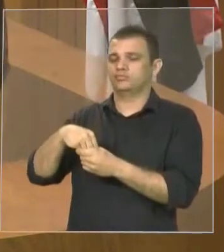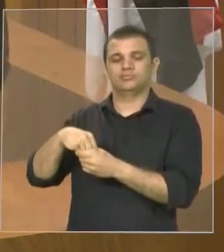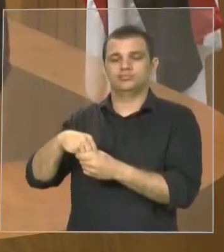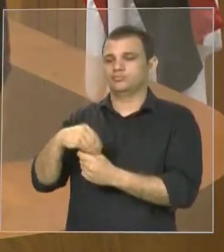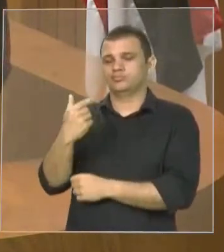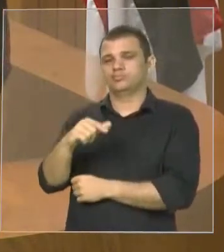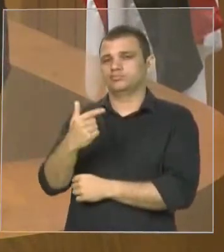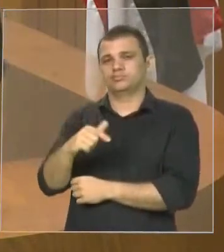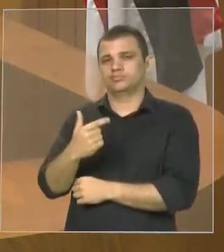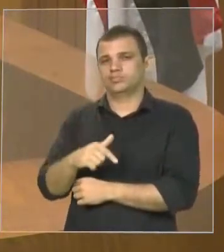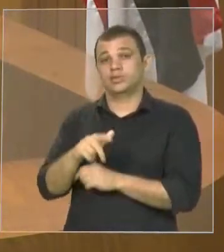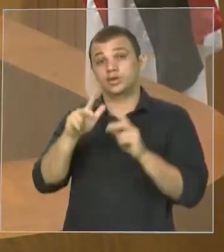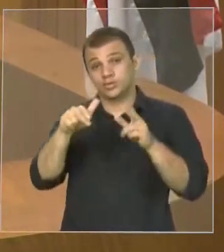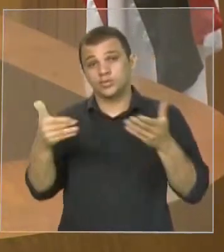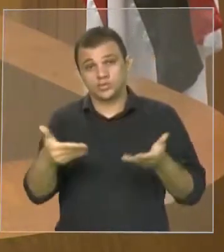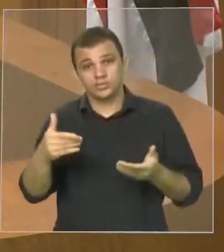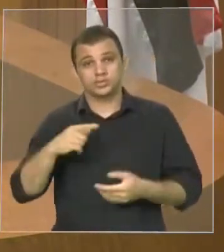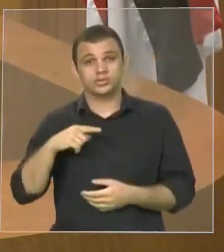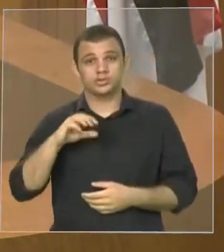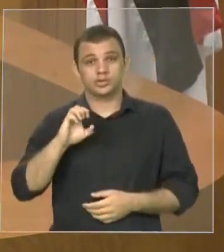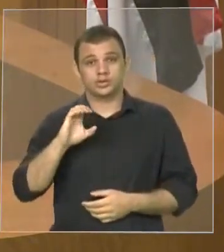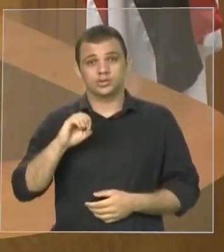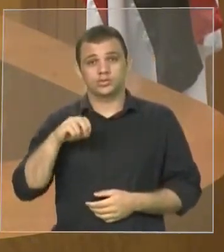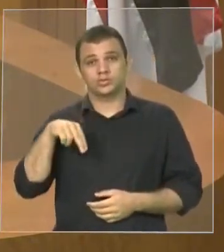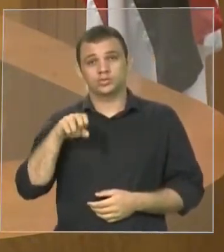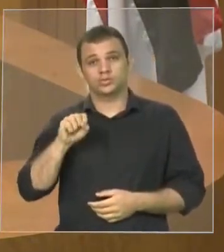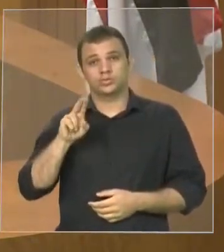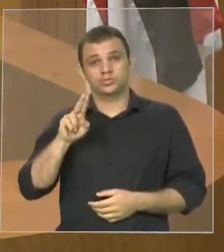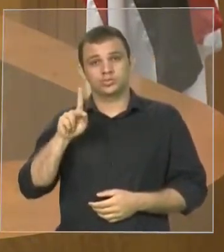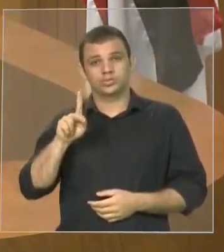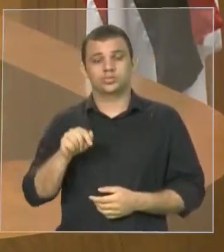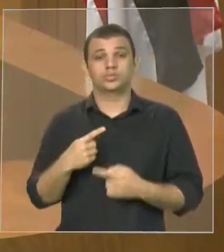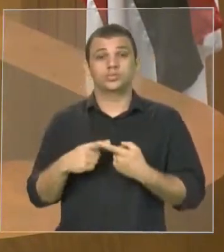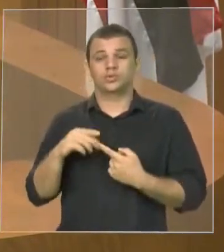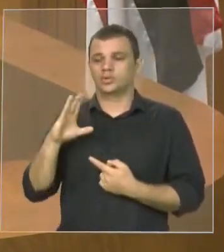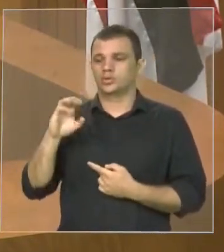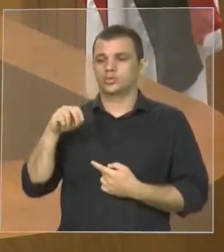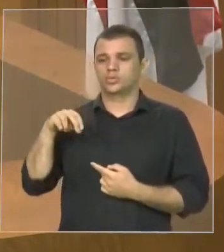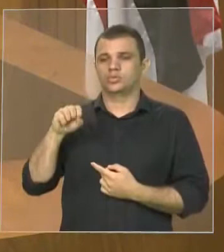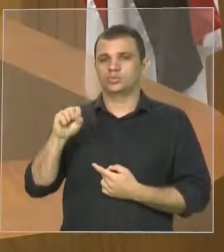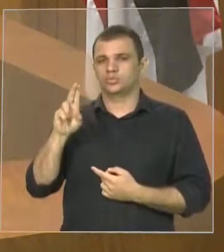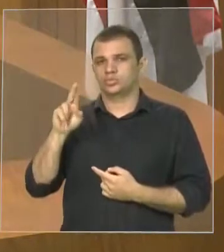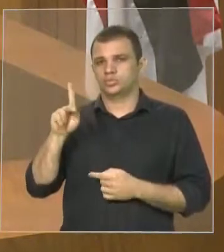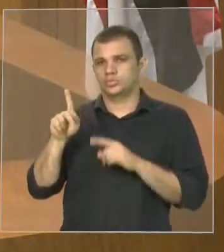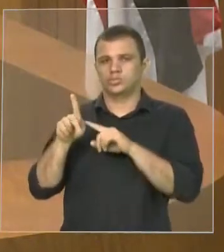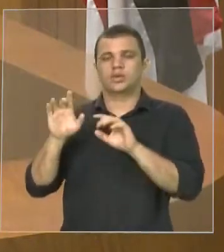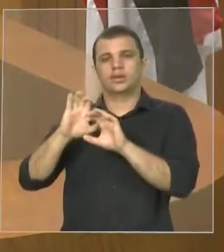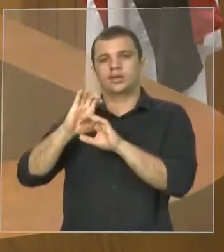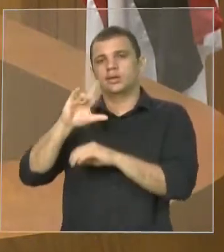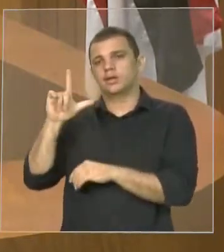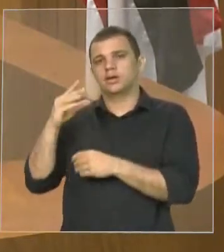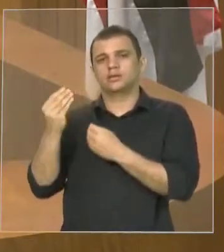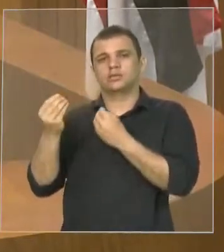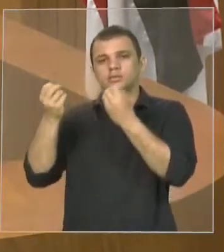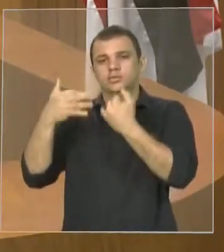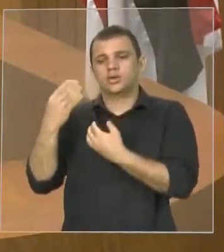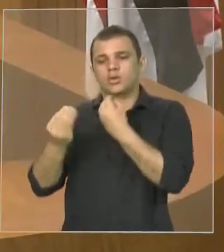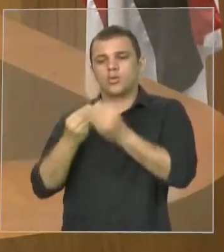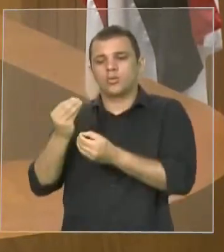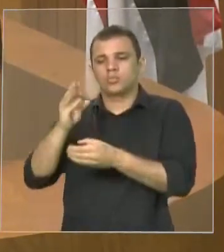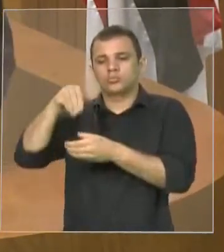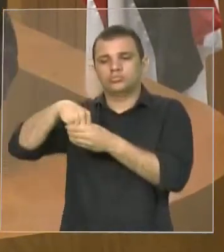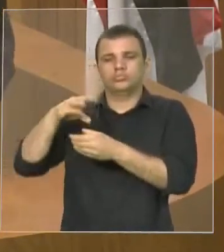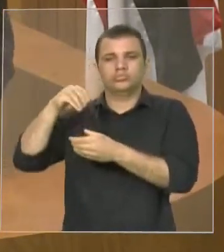CONSUP. Porque a lei do CONSUP é clara quando fala da composição, e lá está destacado. A